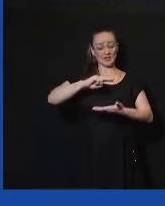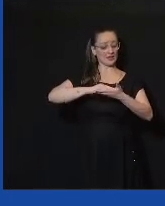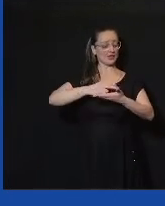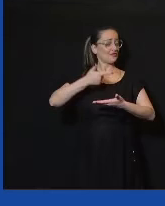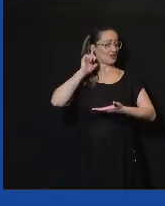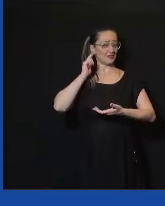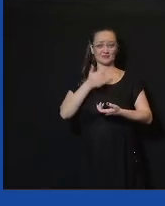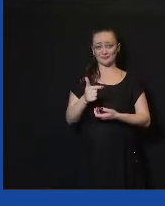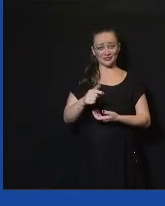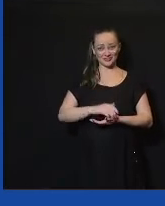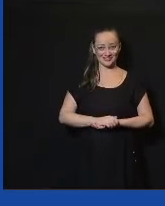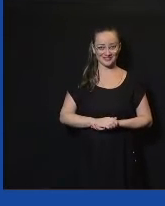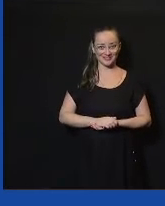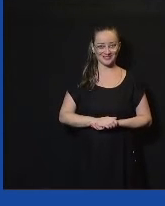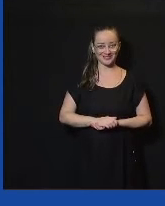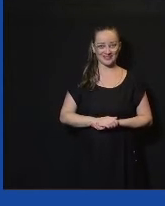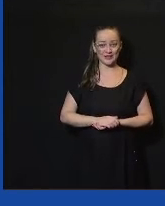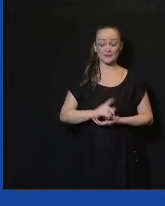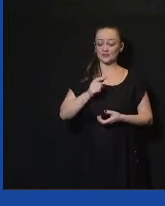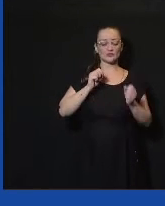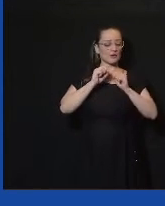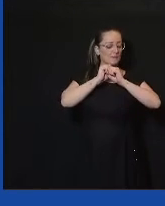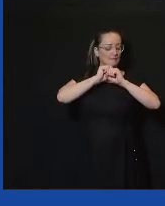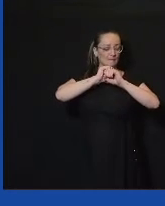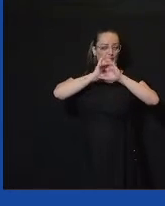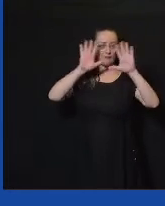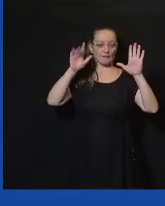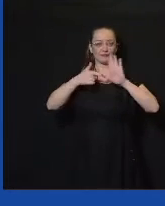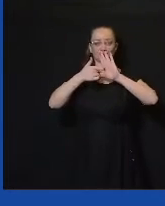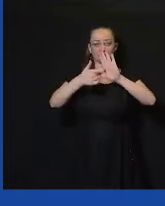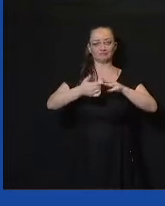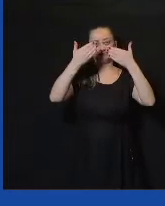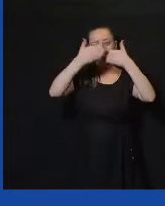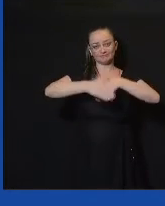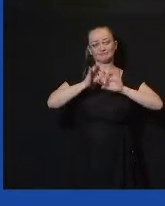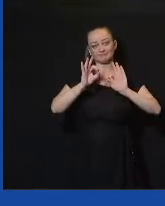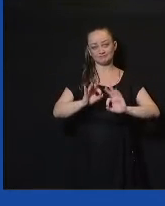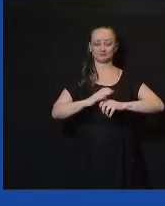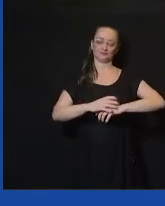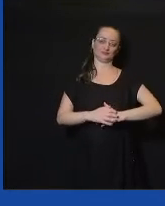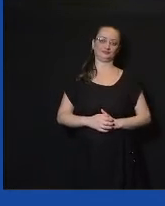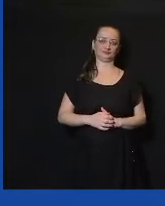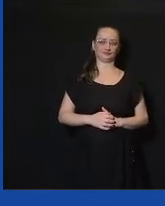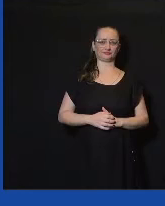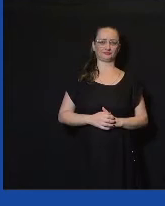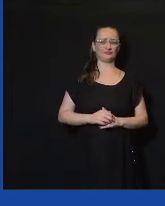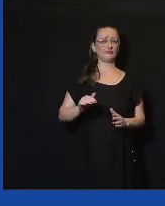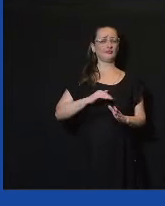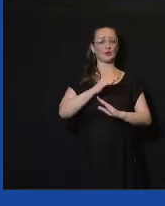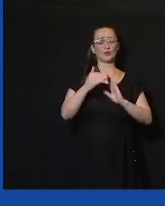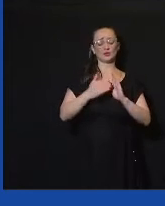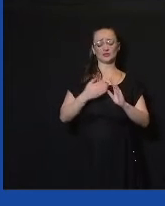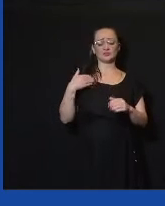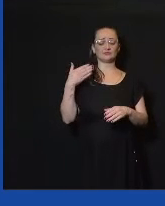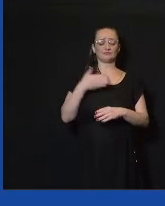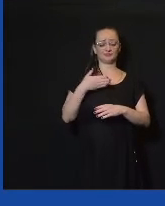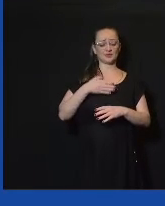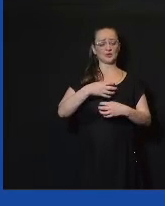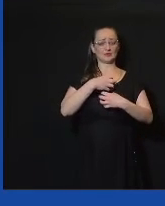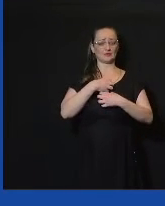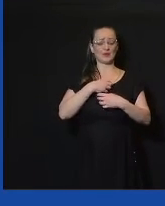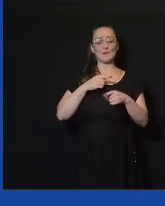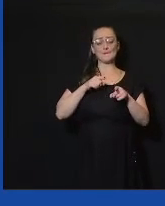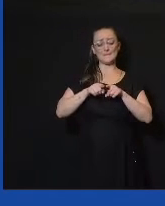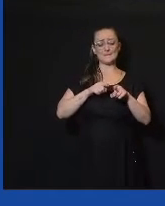do Covid. Isso só escancarou, isso só mostrou que todos estamos na mesma situação brigando